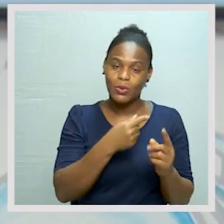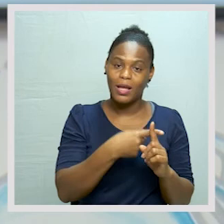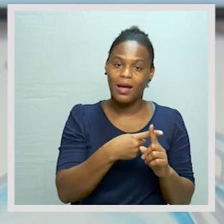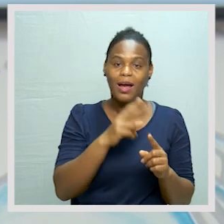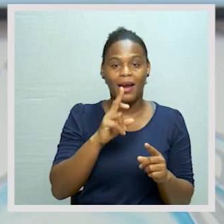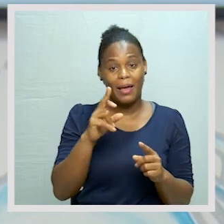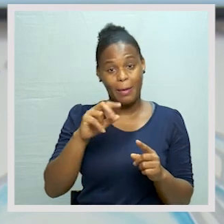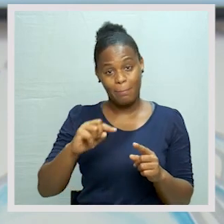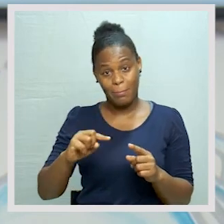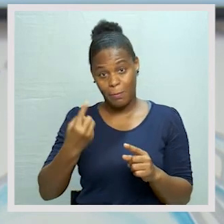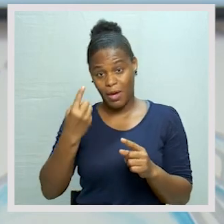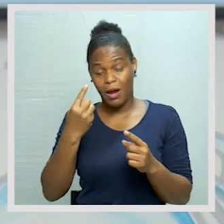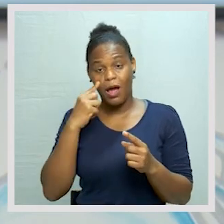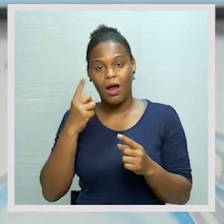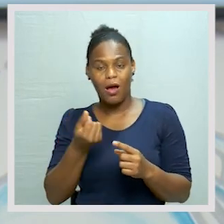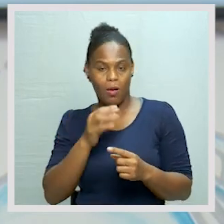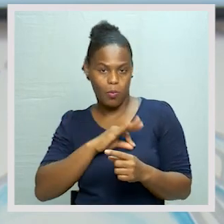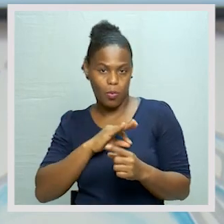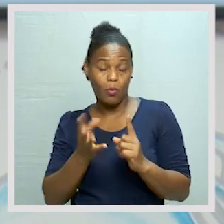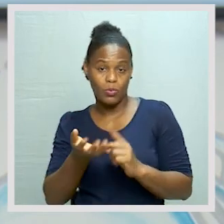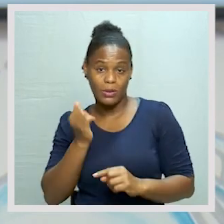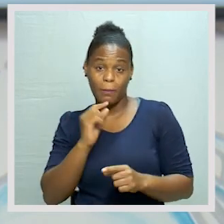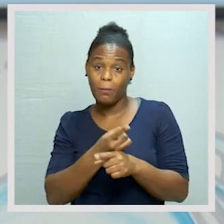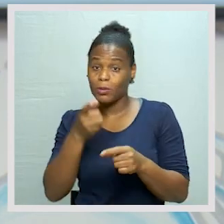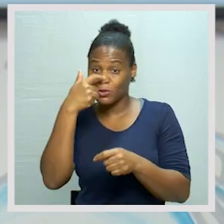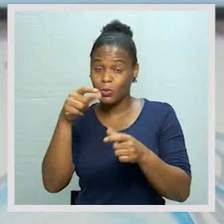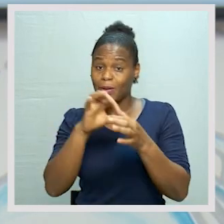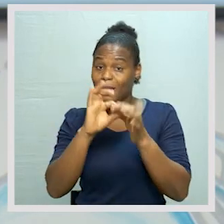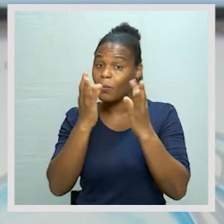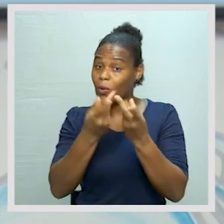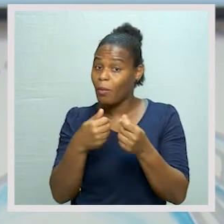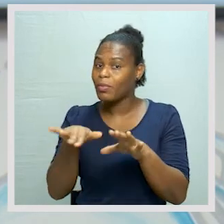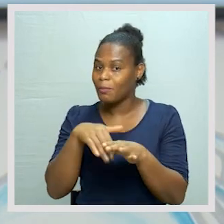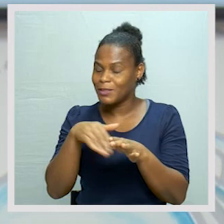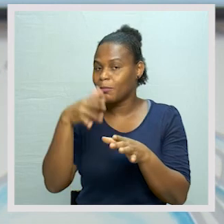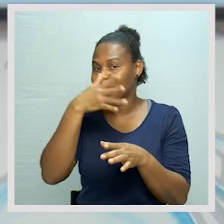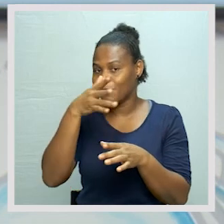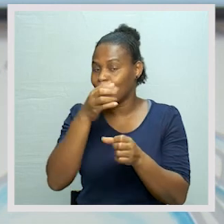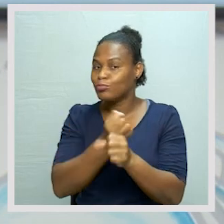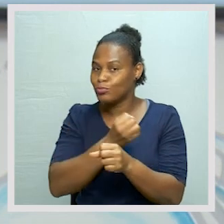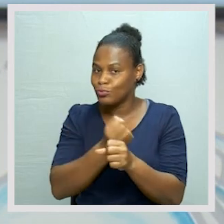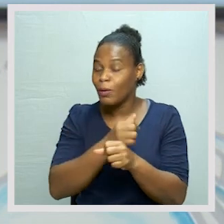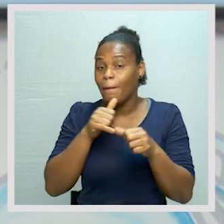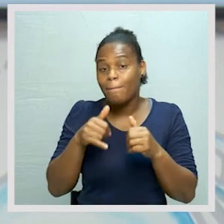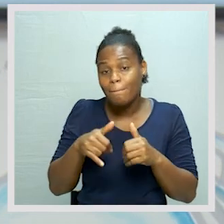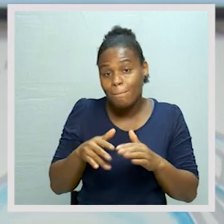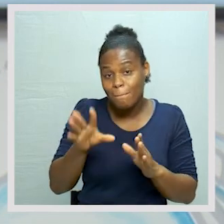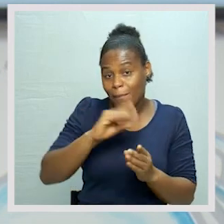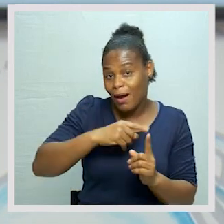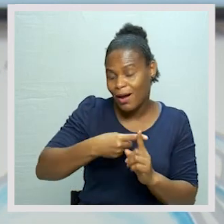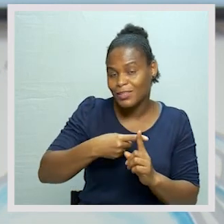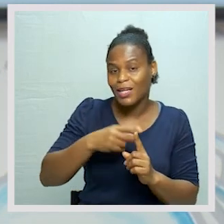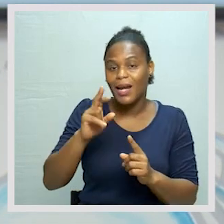rendimento primário, que é o rendimento que se obtém pelo facto de os agentes econômicos estão a participar na atividade produtiva, mas